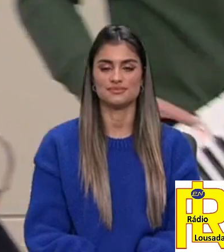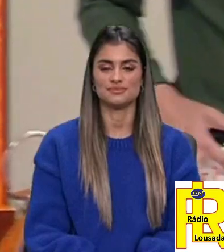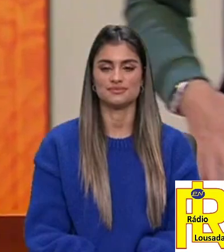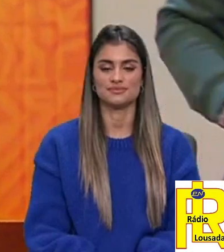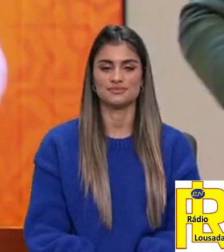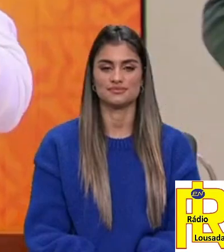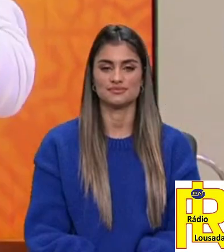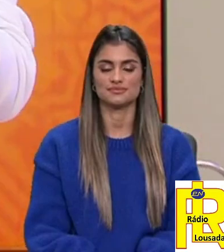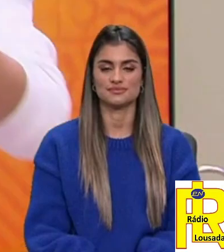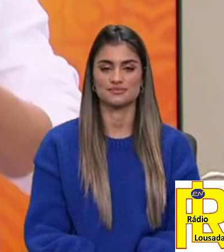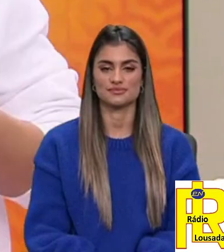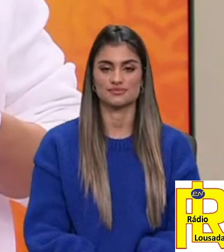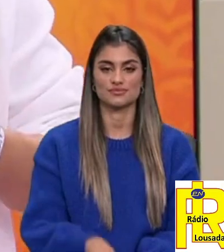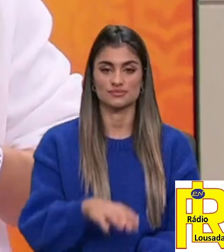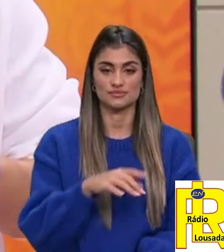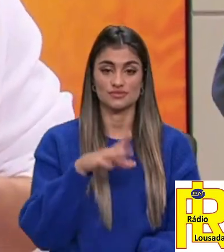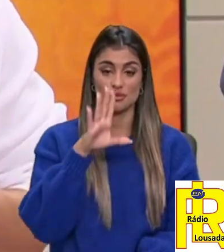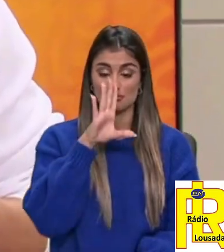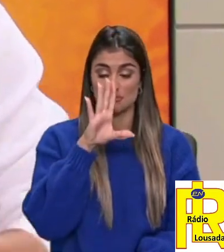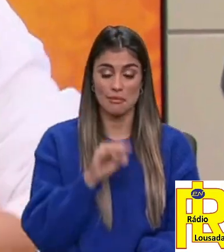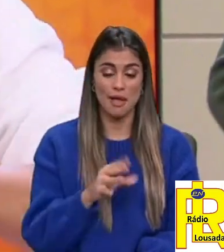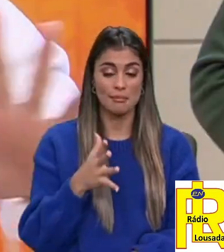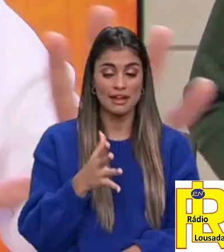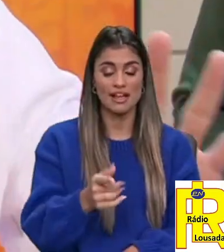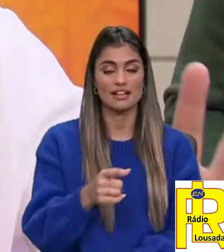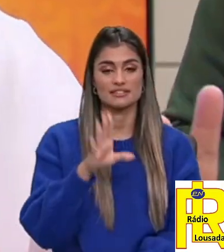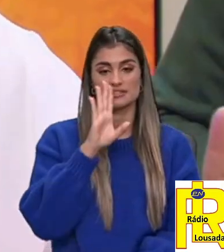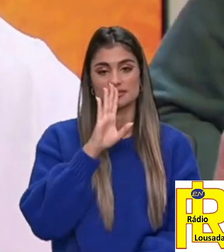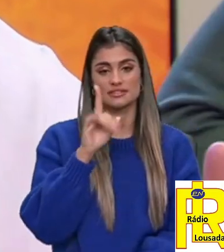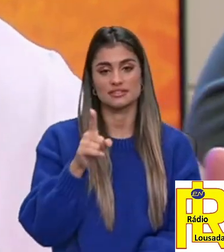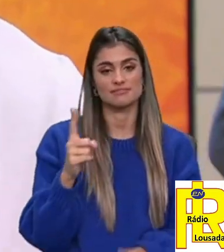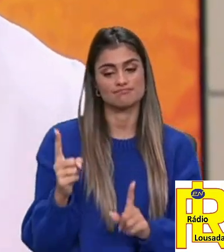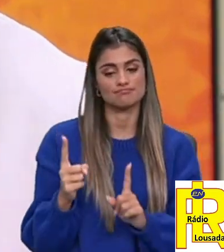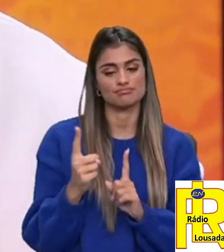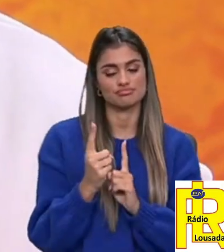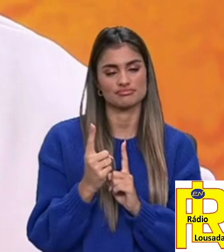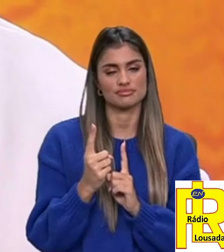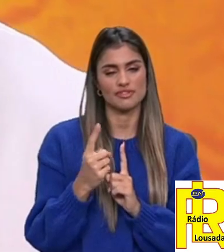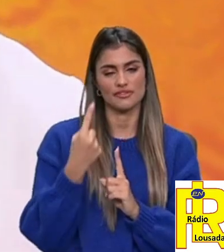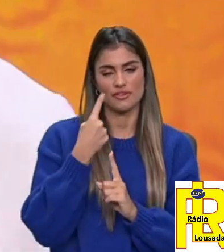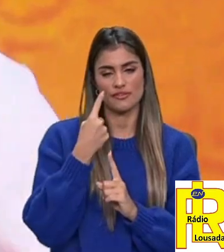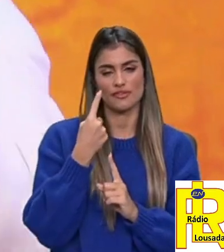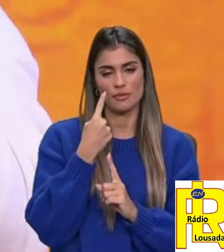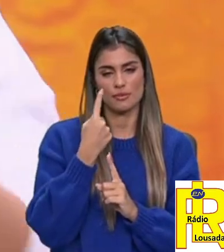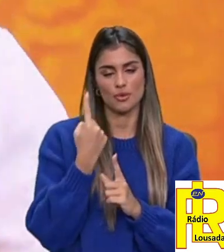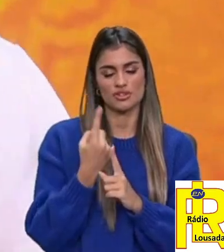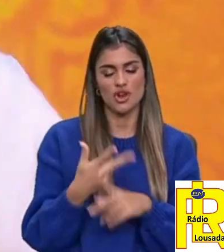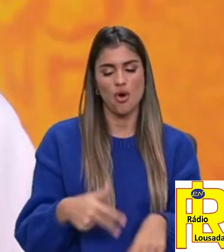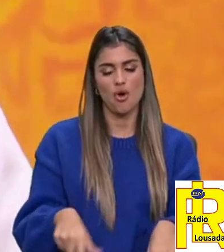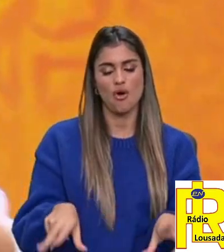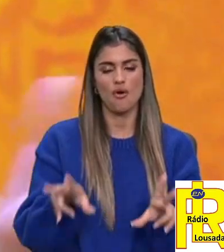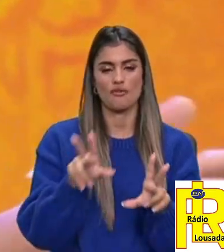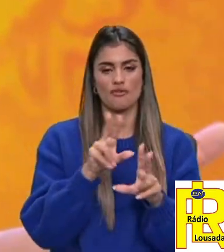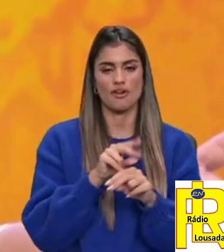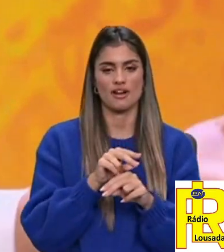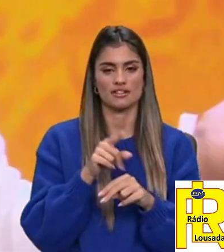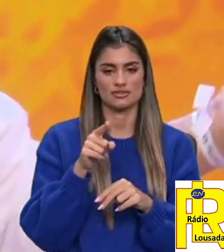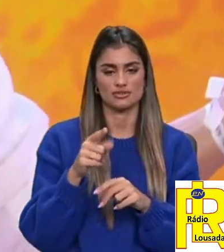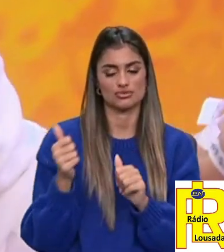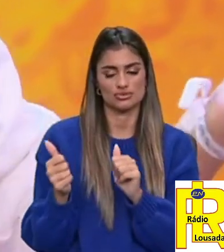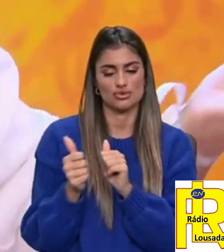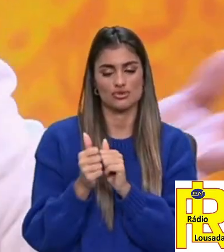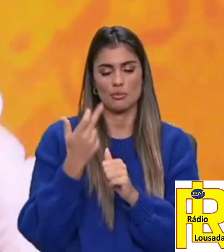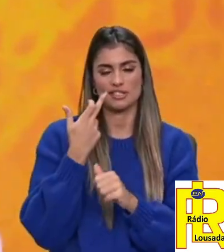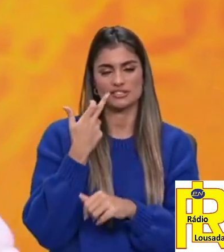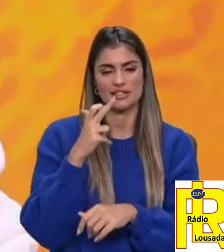Quem sabe amanhã você topa viver uma coisa mais nova. Ter você pra sempre ao meu lado é